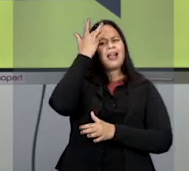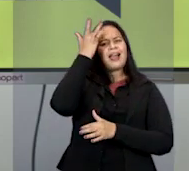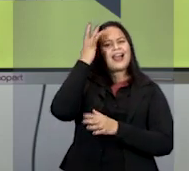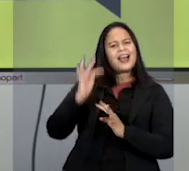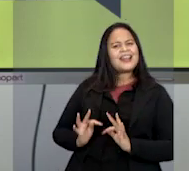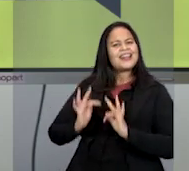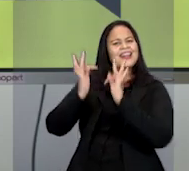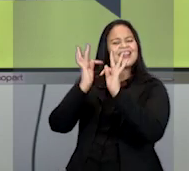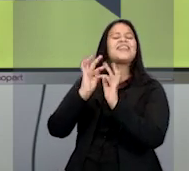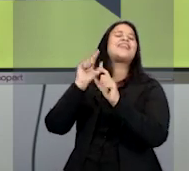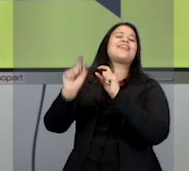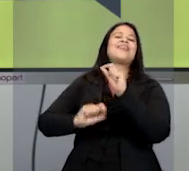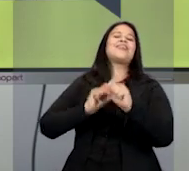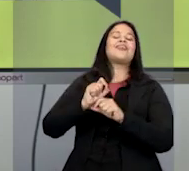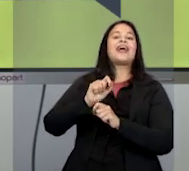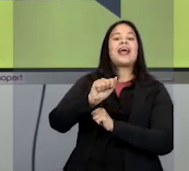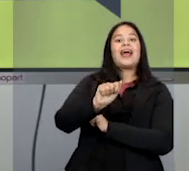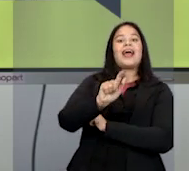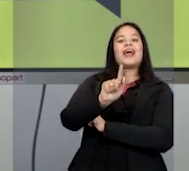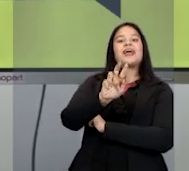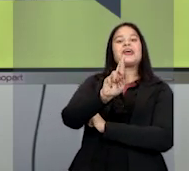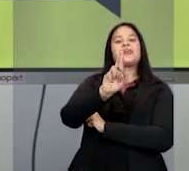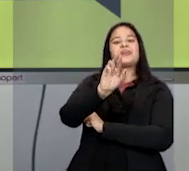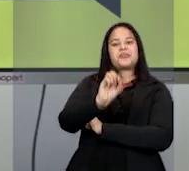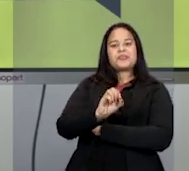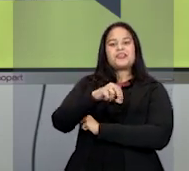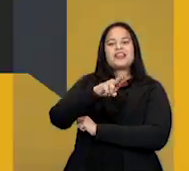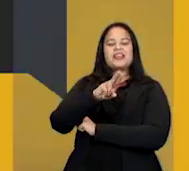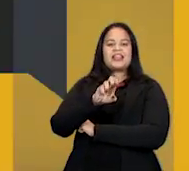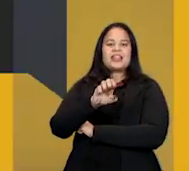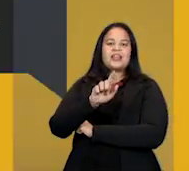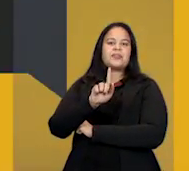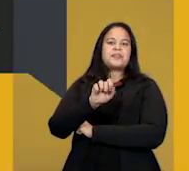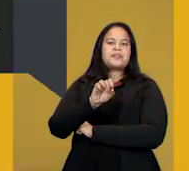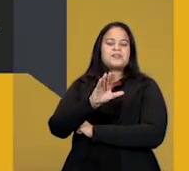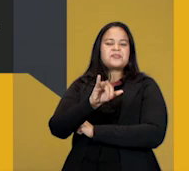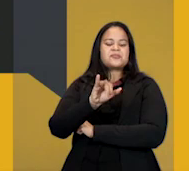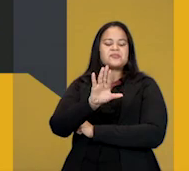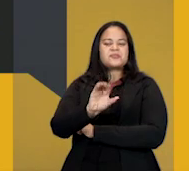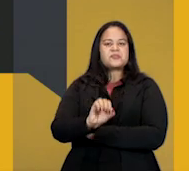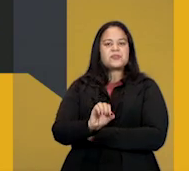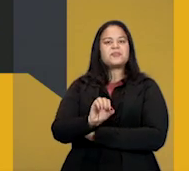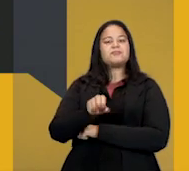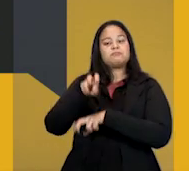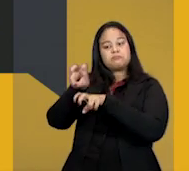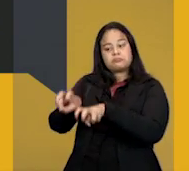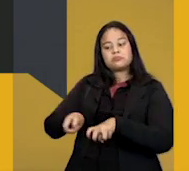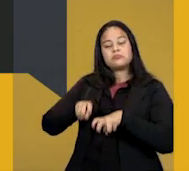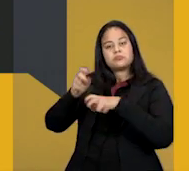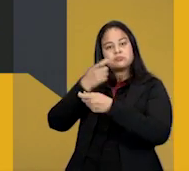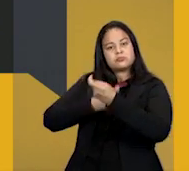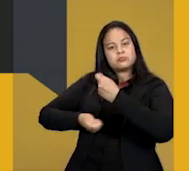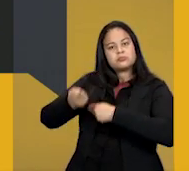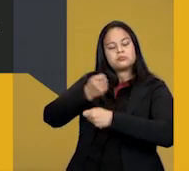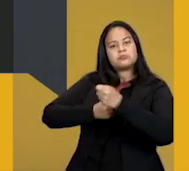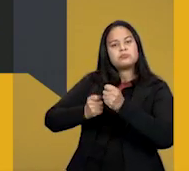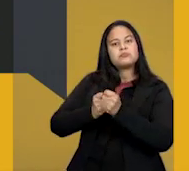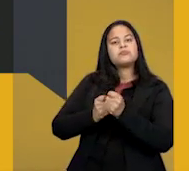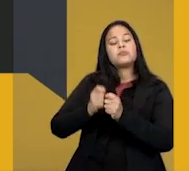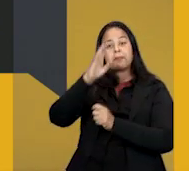tecnologia? A gente surge chamado agronegócio. O que seria o agronegócio, né? É um dos principais setores da economia